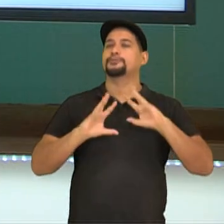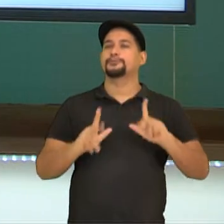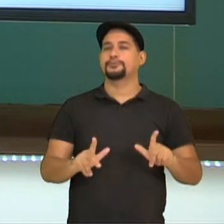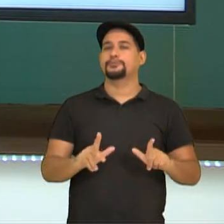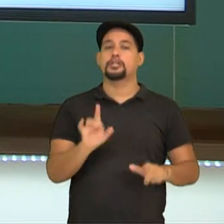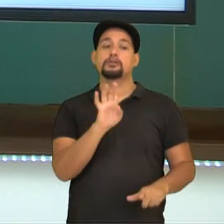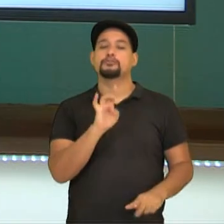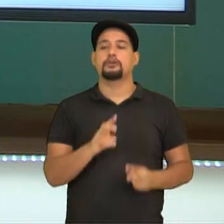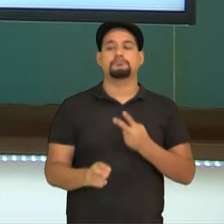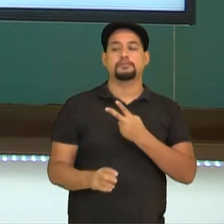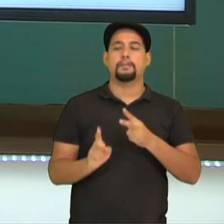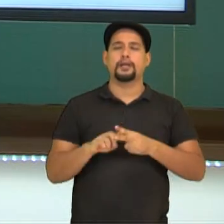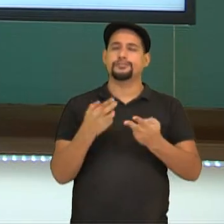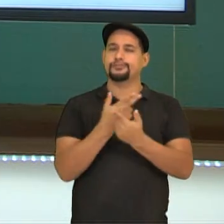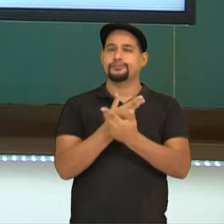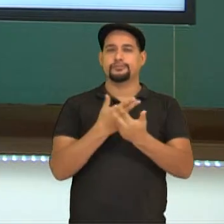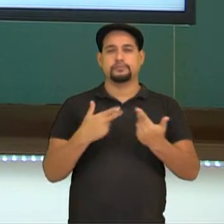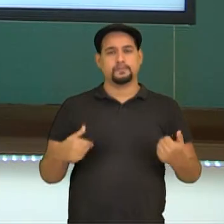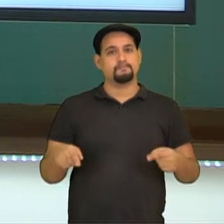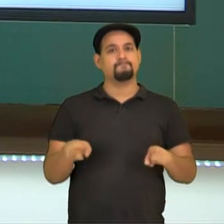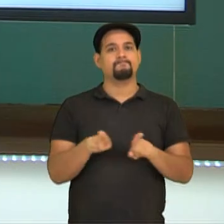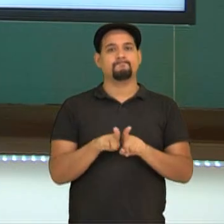só dessa, como de outras